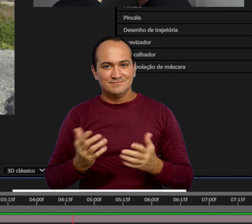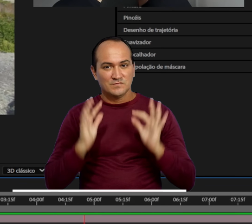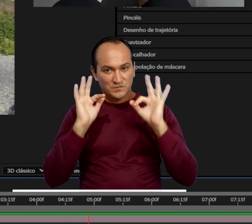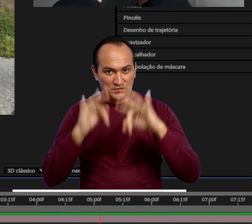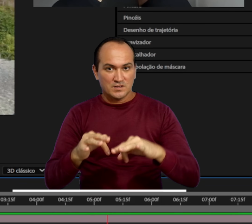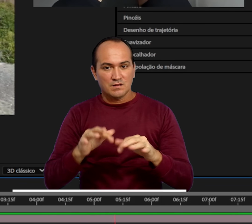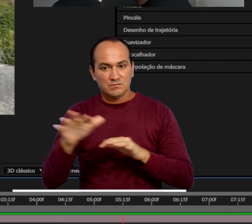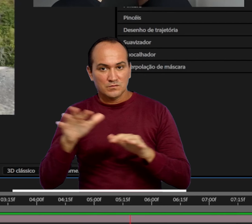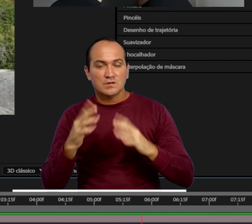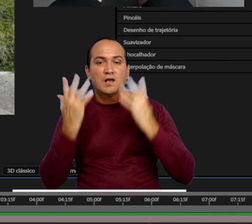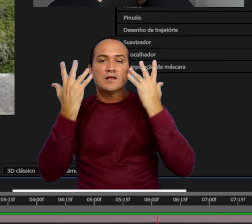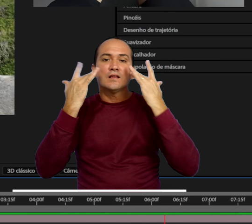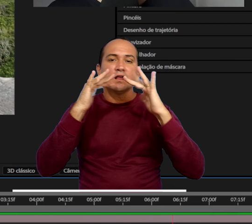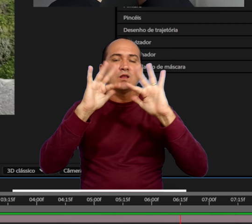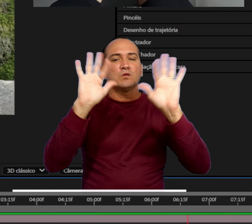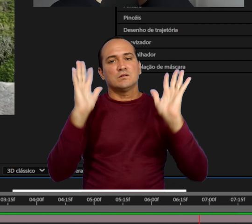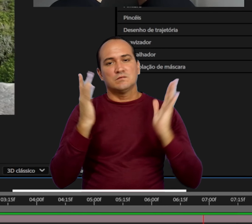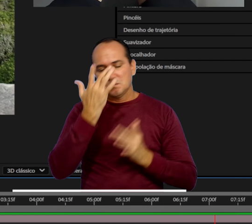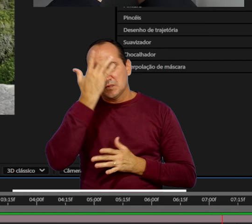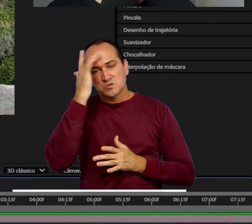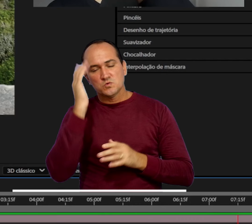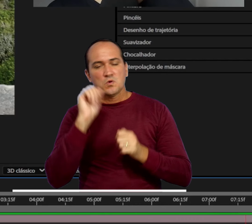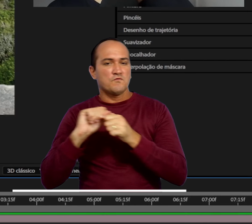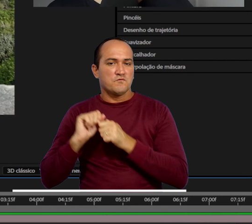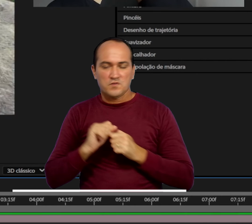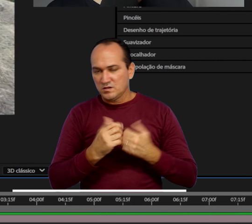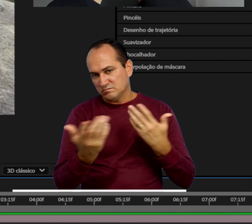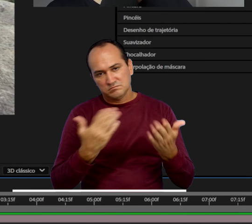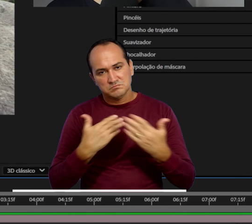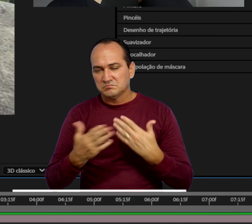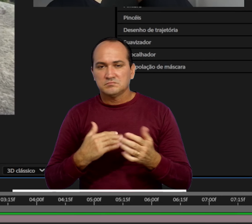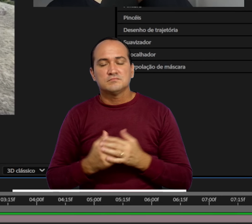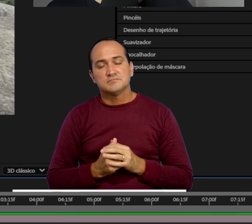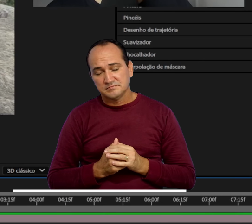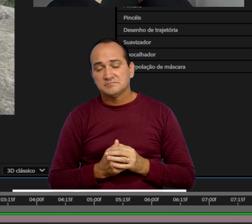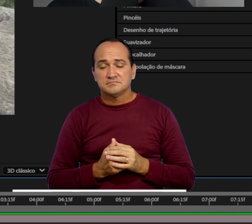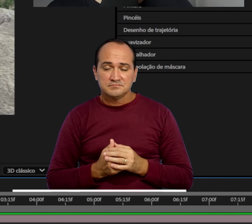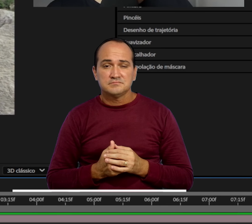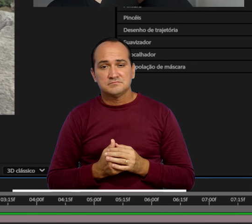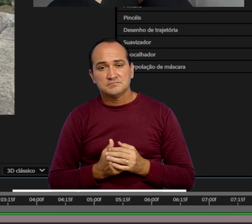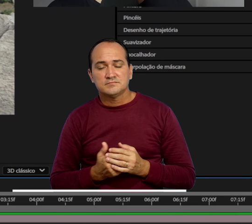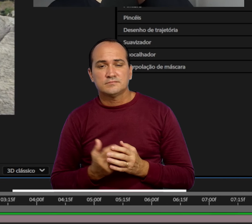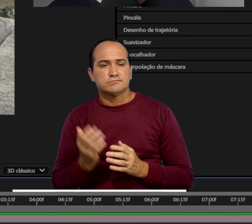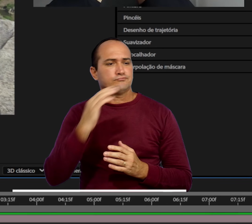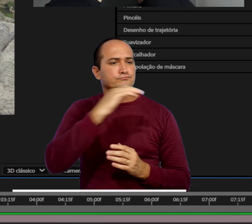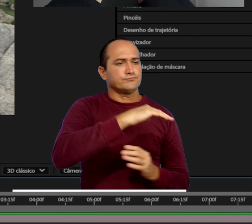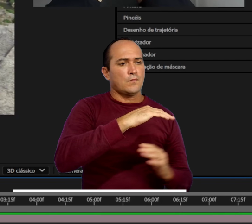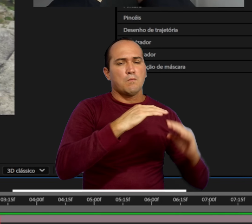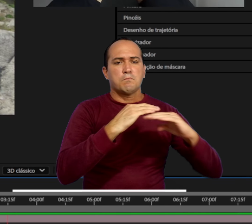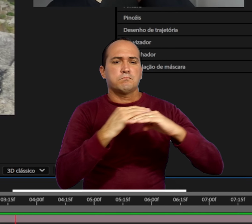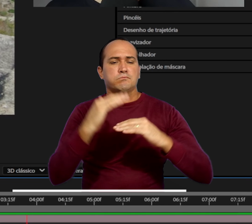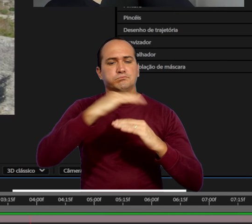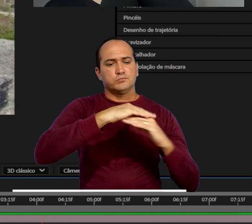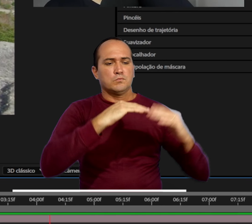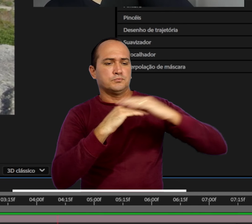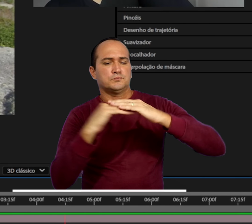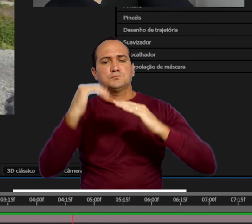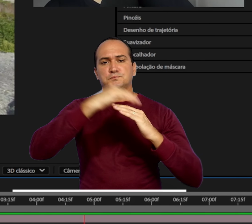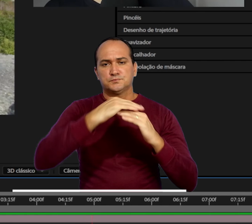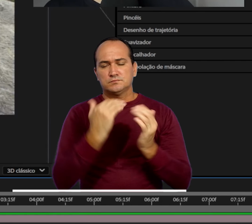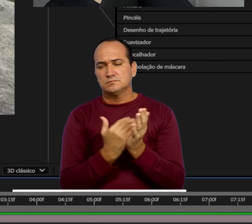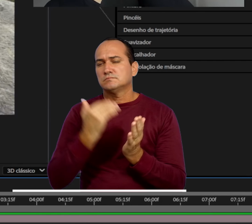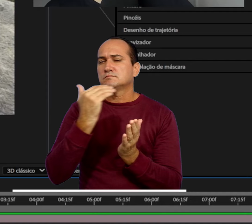mais no final, que é um movimento mais natural que uma pessoa faria, por exemplo, certo? Então, fazendo assim, a gente tem ainda essa sensação